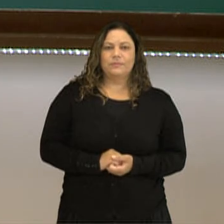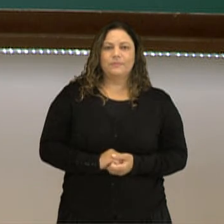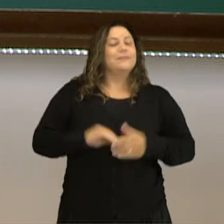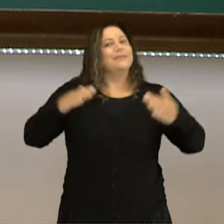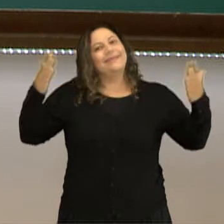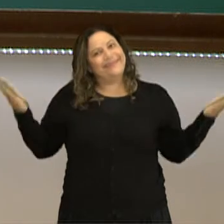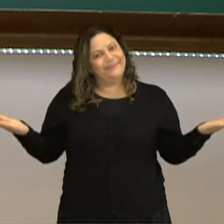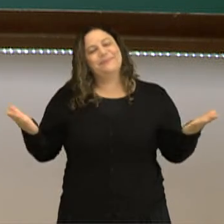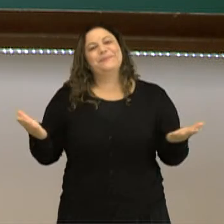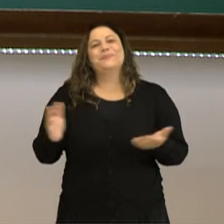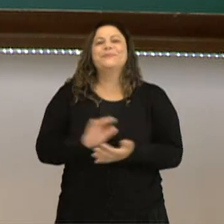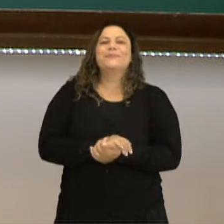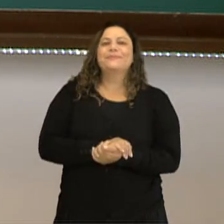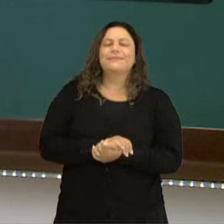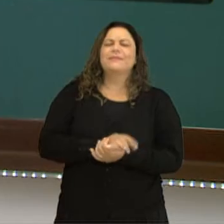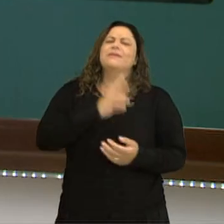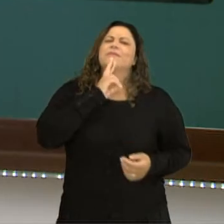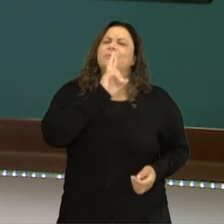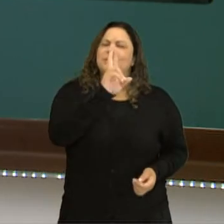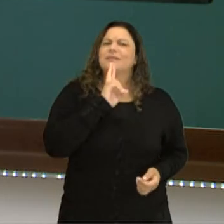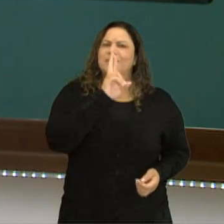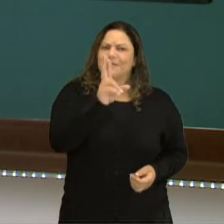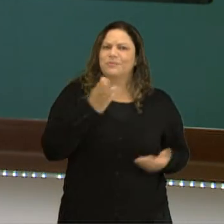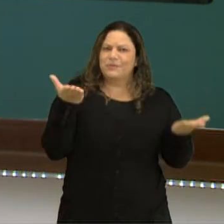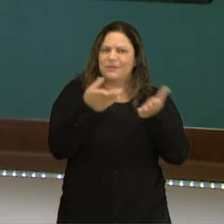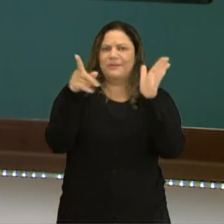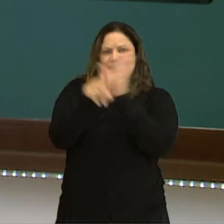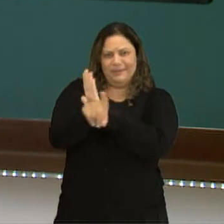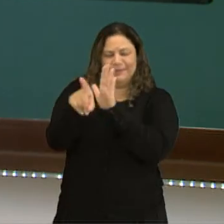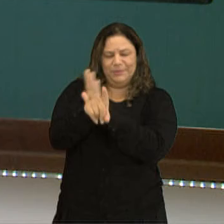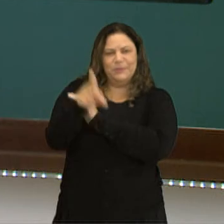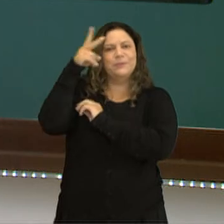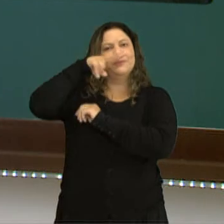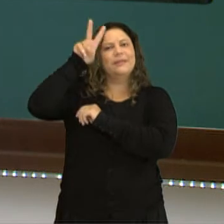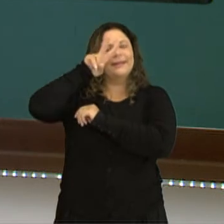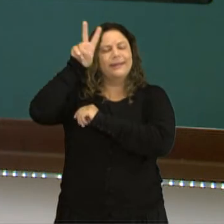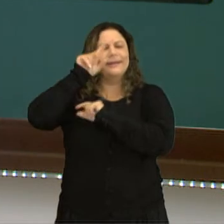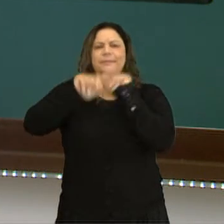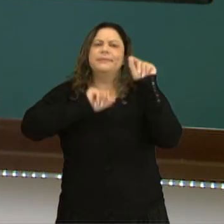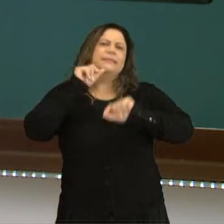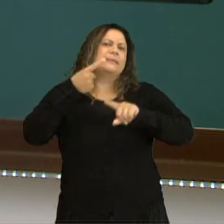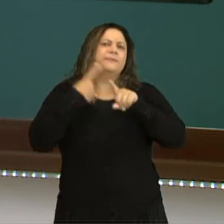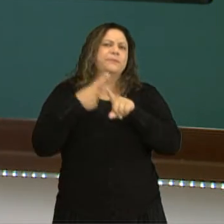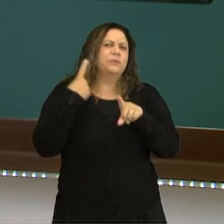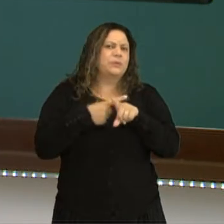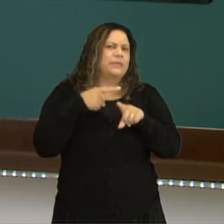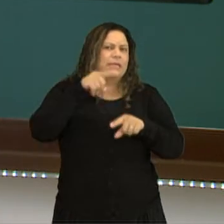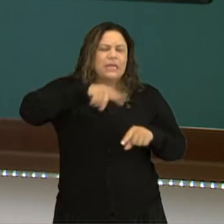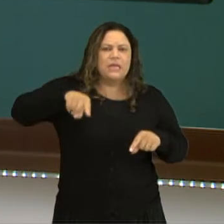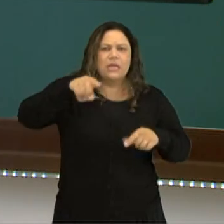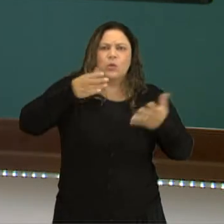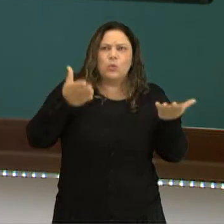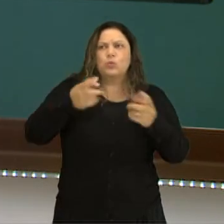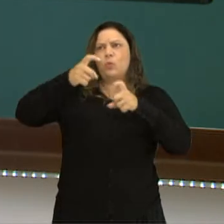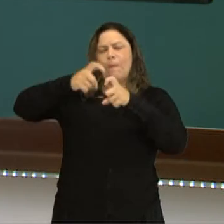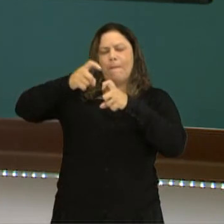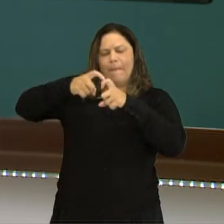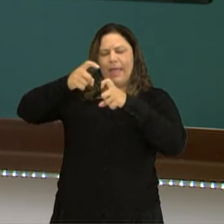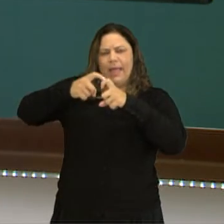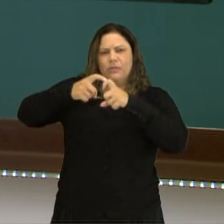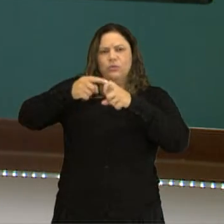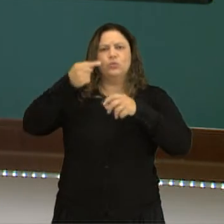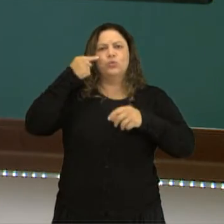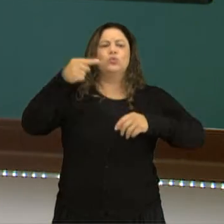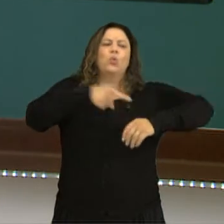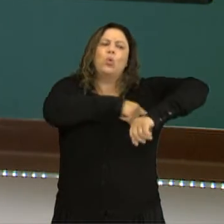Então, pessoal, vamos responder essa questão? Lembre-se, por que você tem que, quando o médico coloca o termômetro na